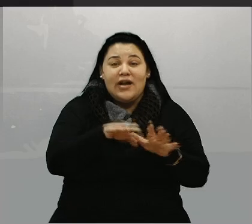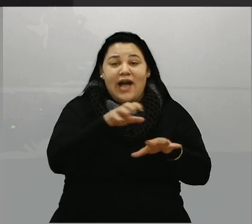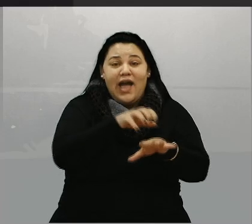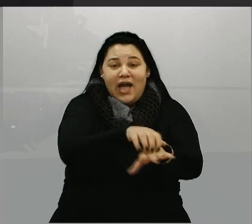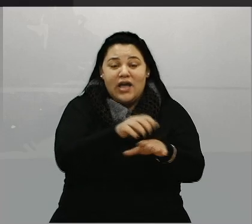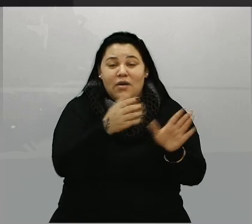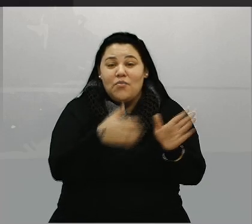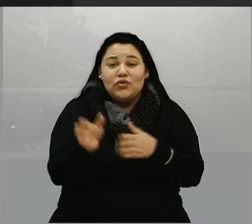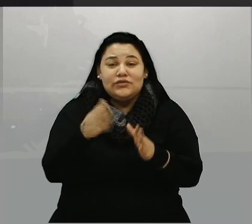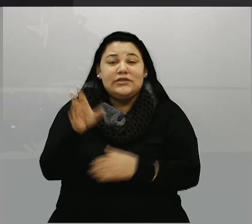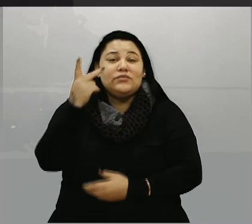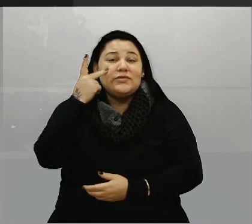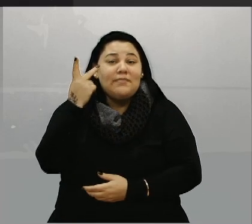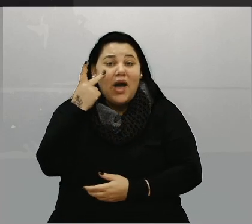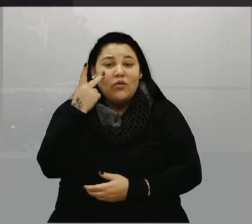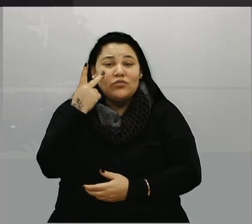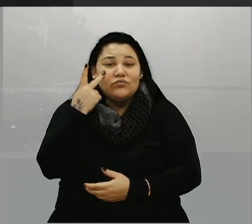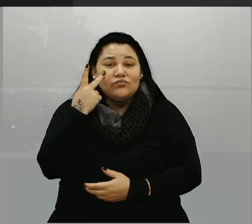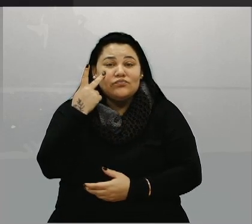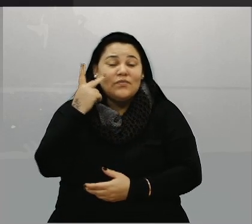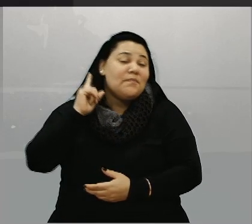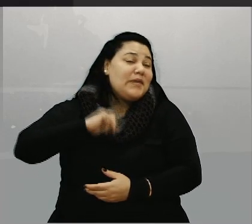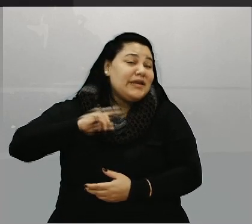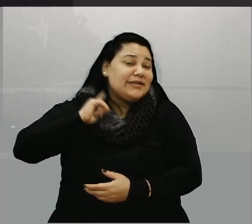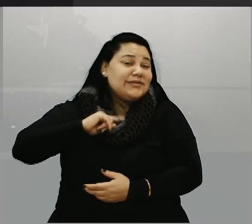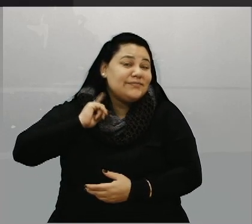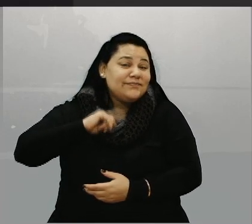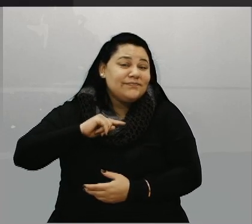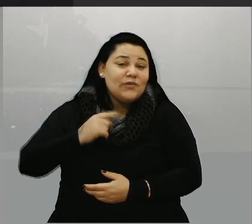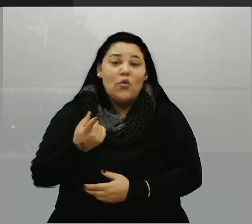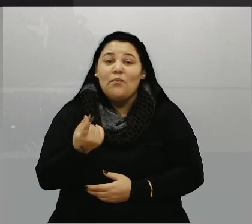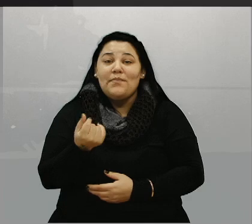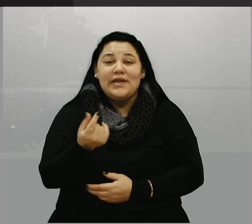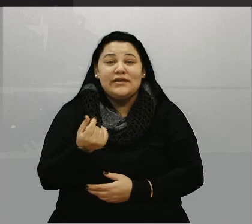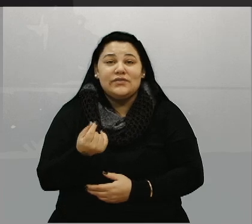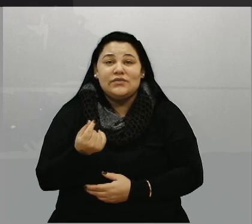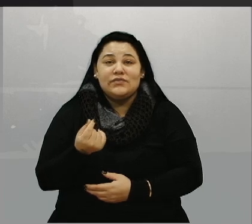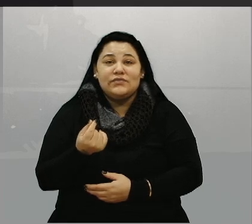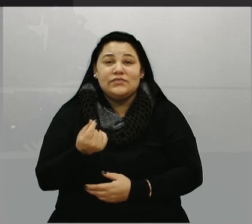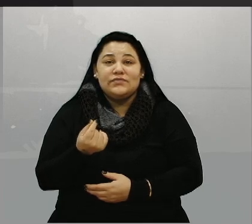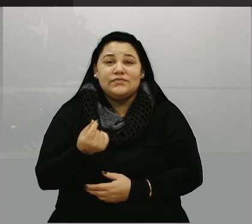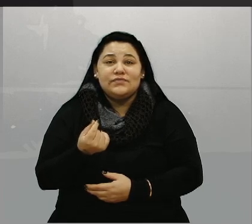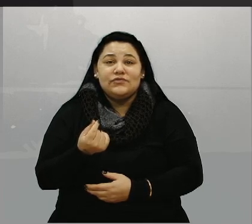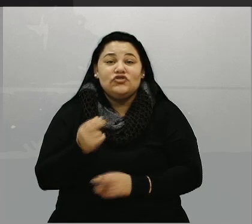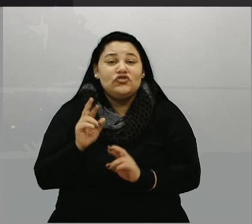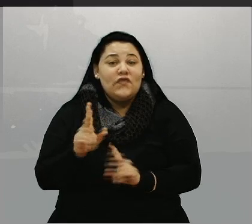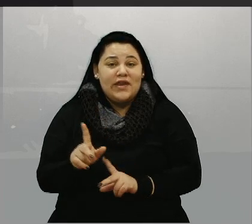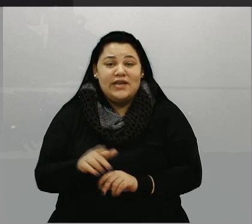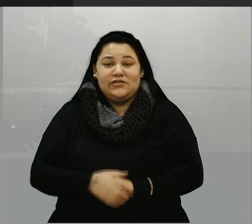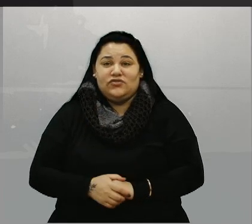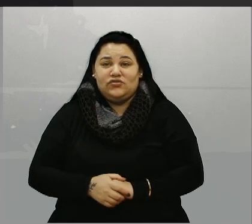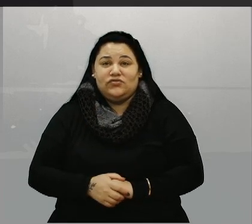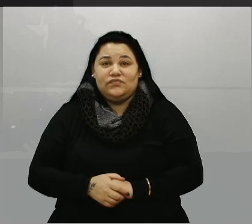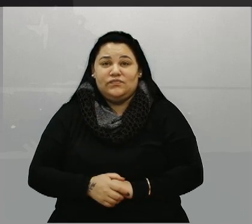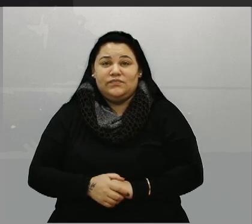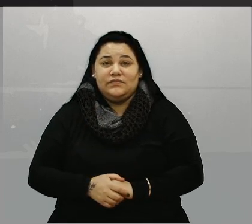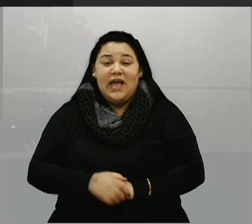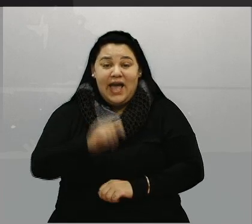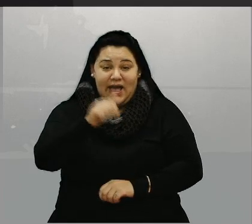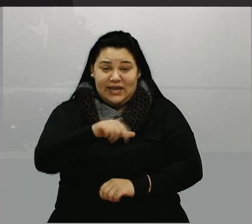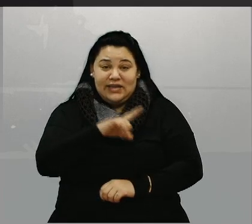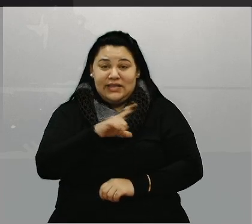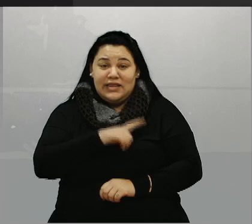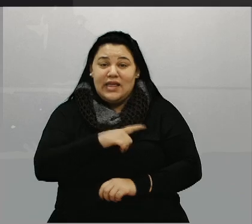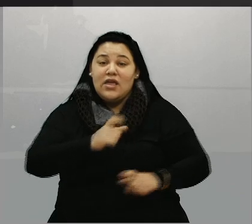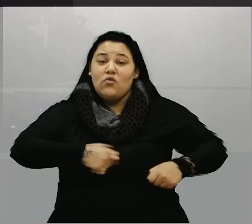São Paulo, da produção de Minas Gerais, a um preço. Eles têm aqui o custo de produção, por exemplo, como eu falei